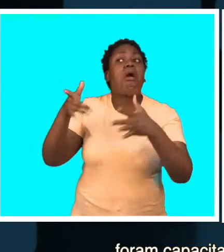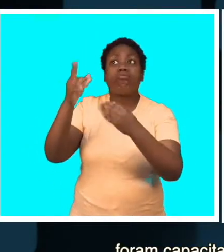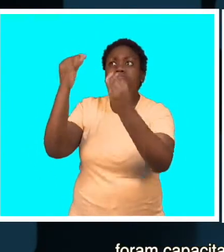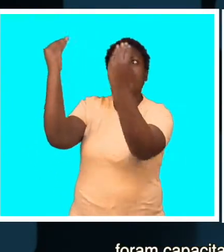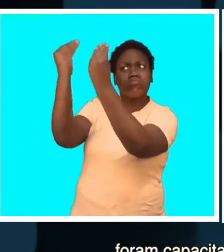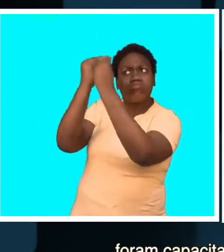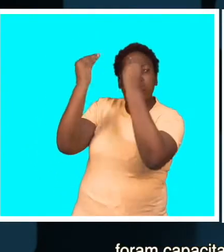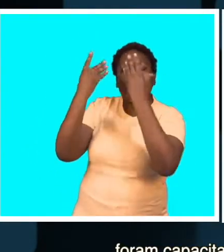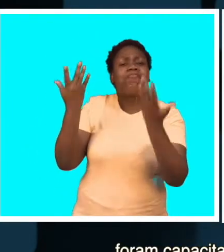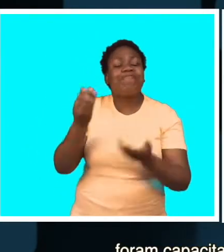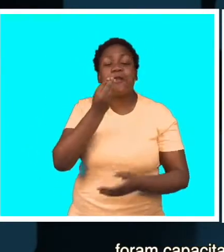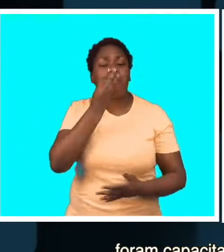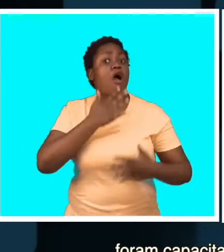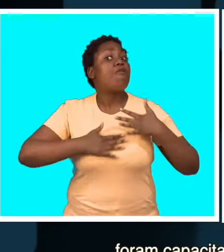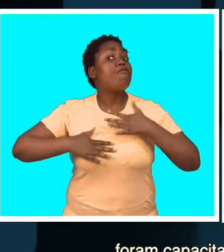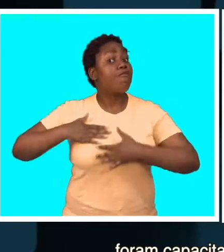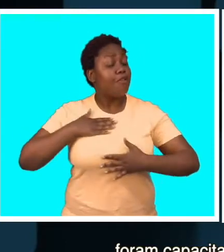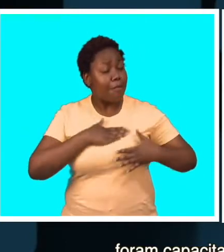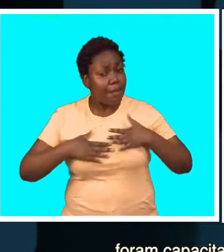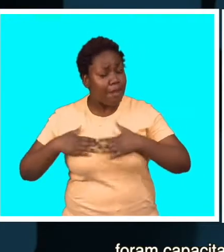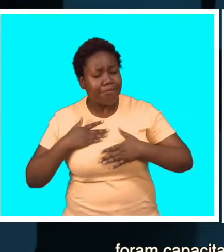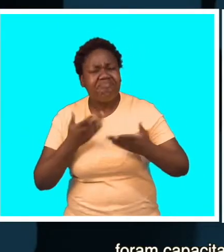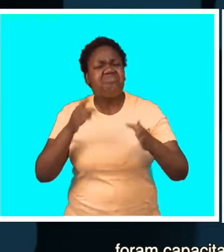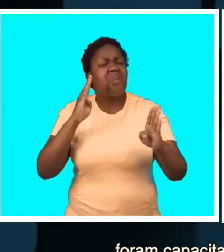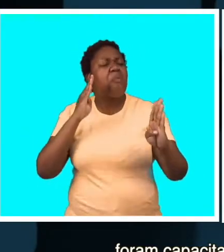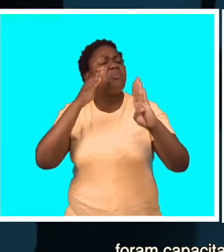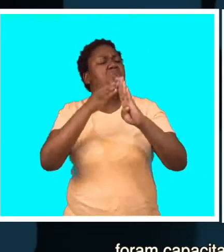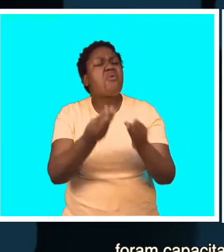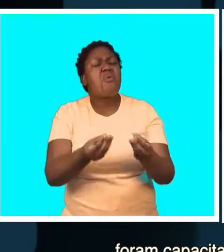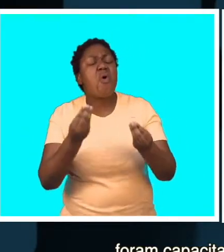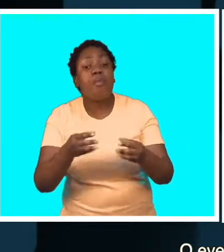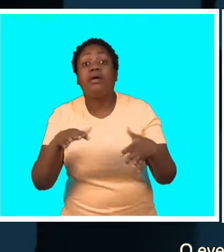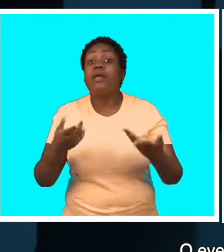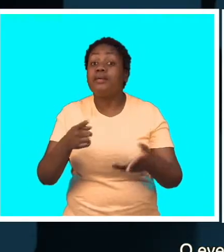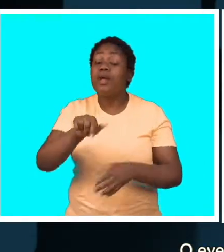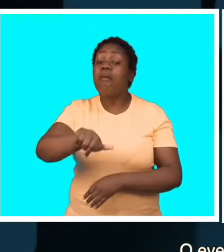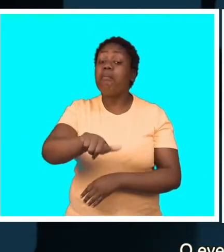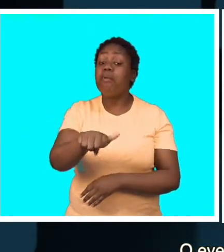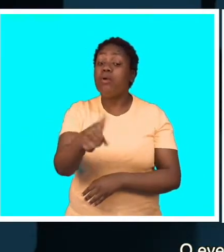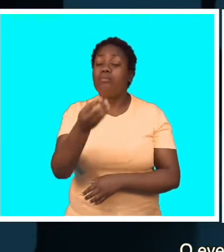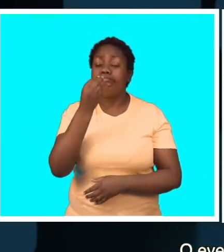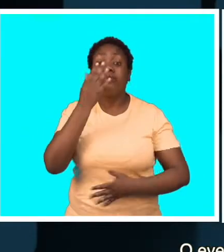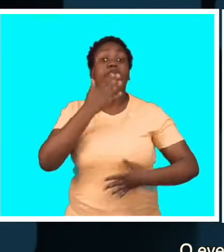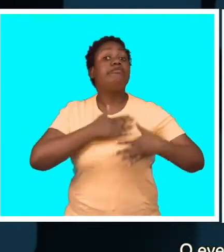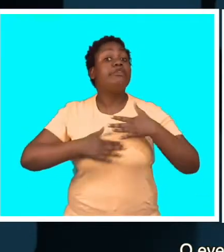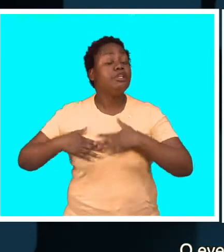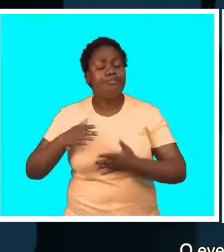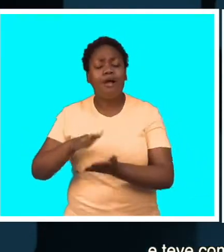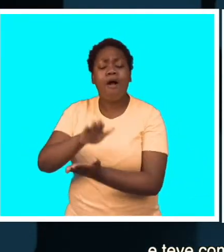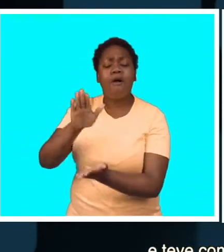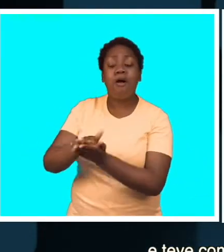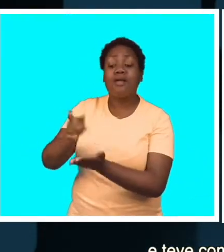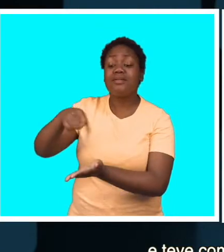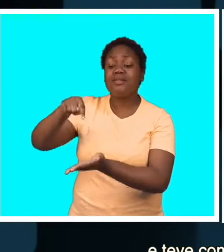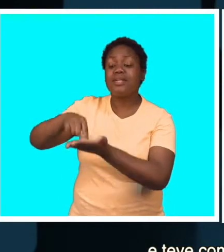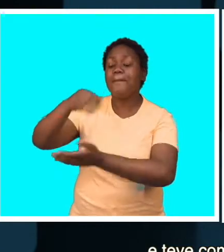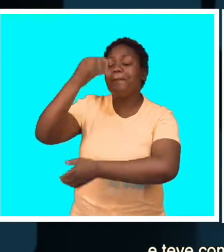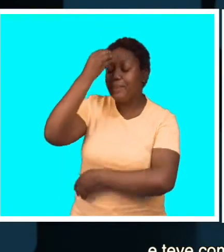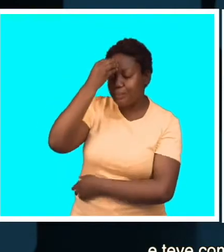nutrição pela Associação de Nutrição e Segurança Alimentar, ANSA. O evento decorreu em Maputo e teve